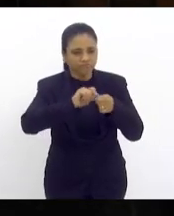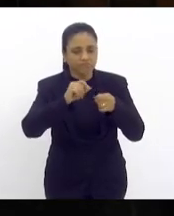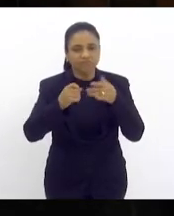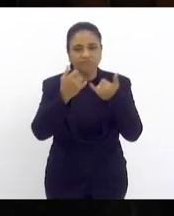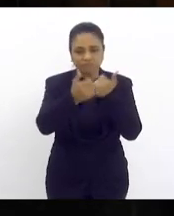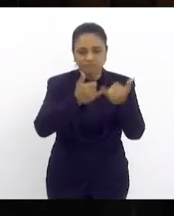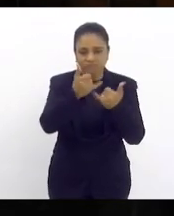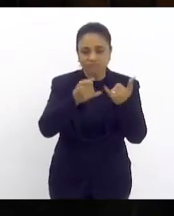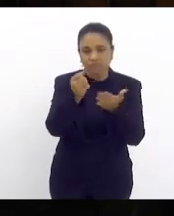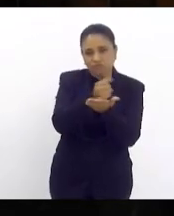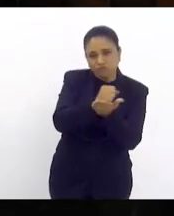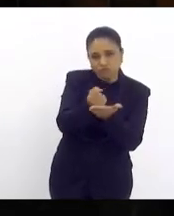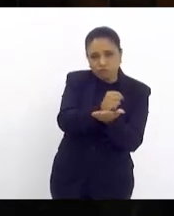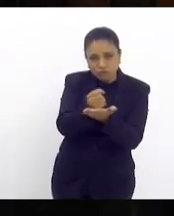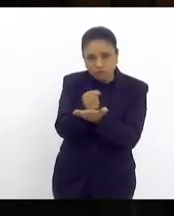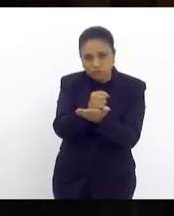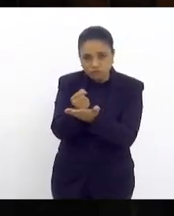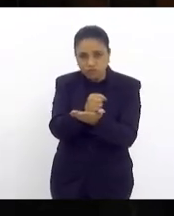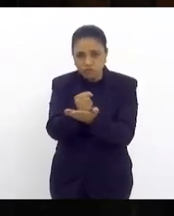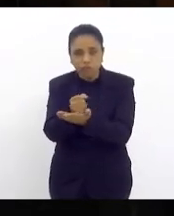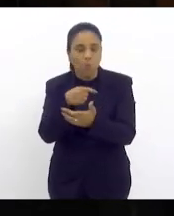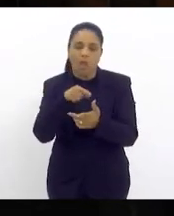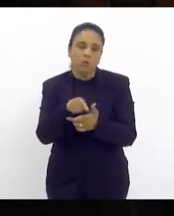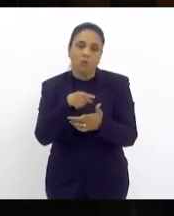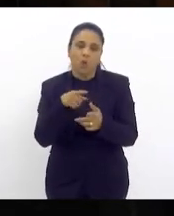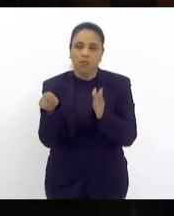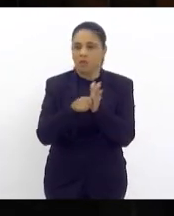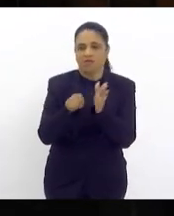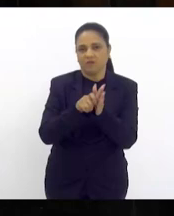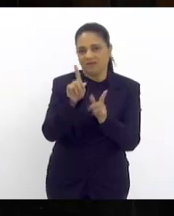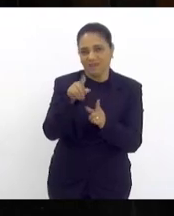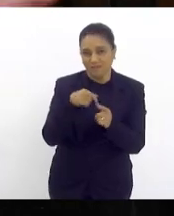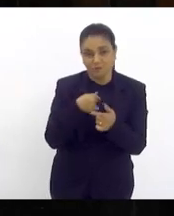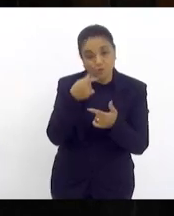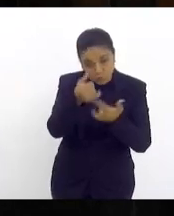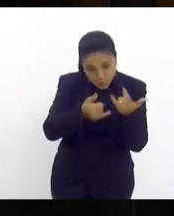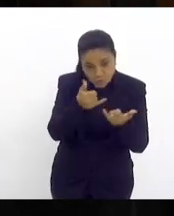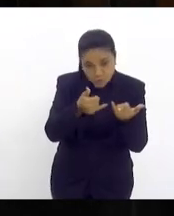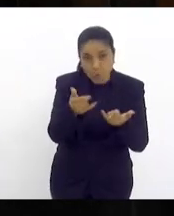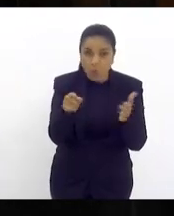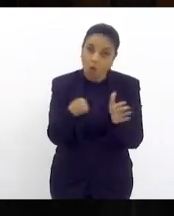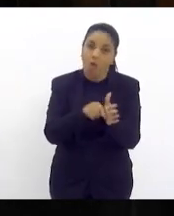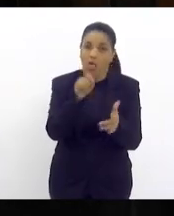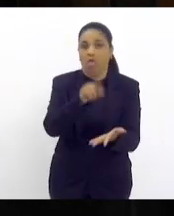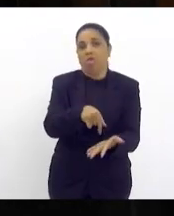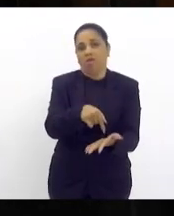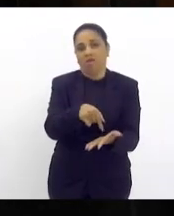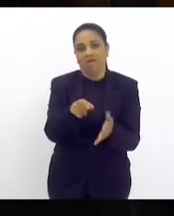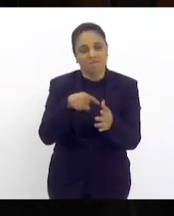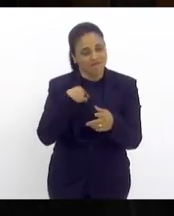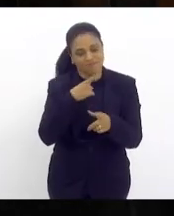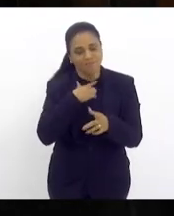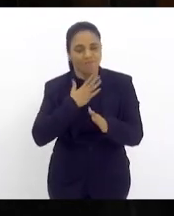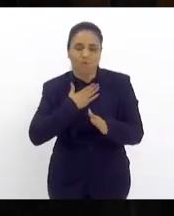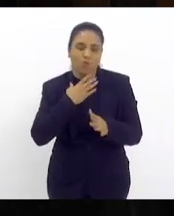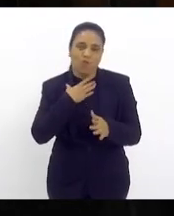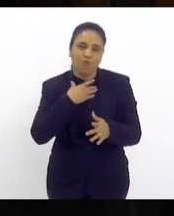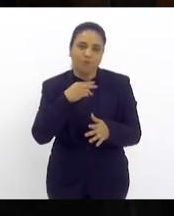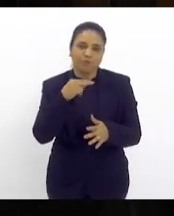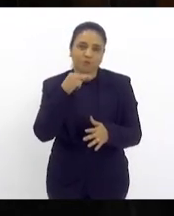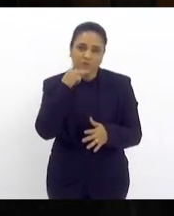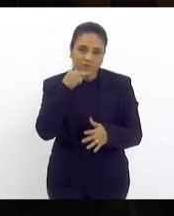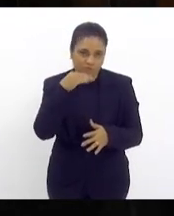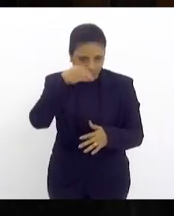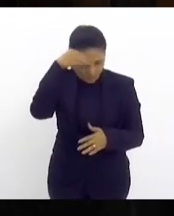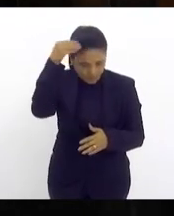é o personagem dele dentro de casa então deixa isso claro e fica essa minha consideração todo o meu apoio à comunidade Gamer e principalmente